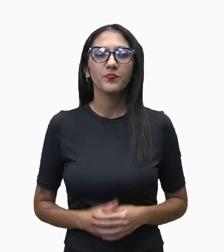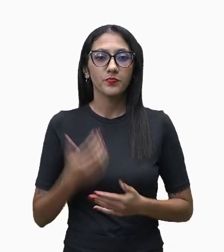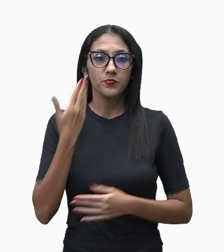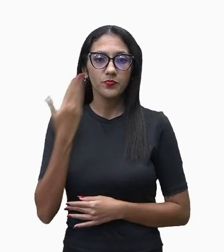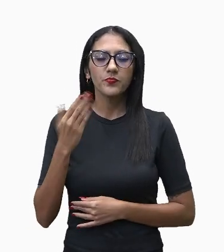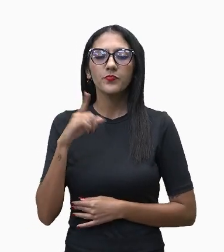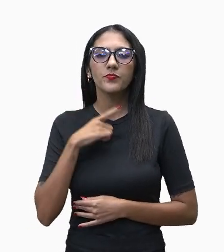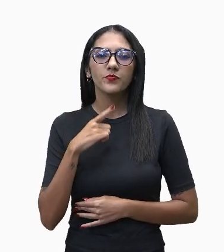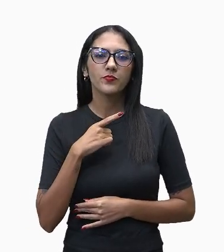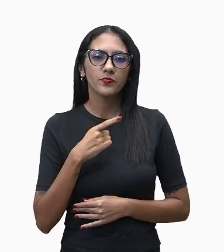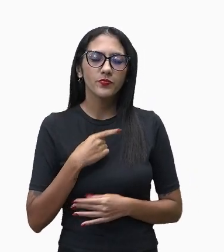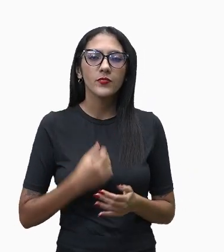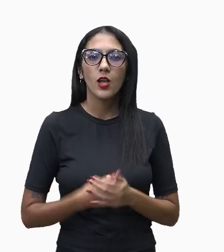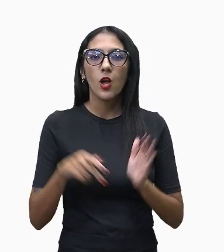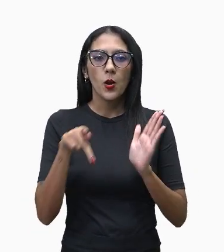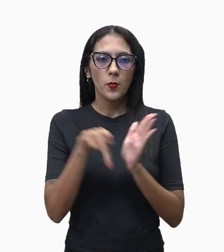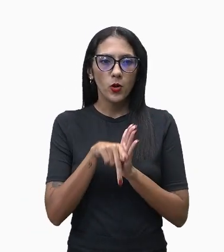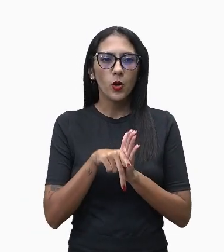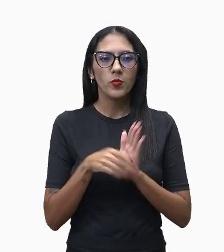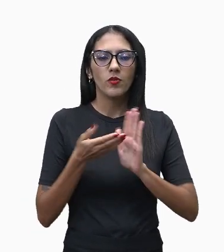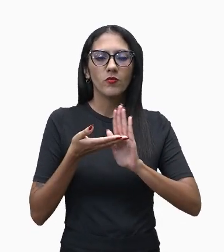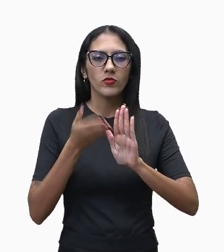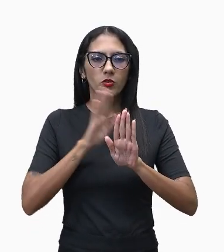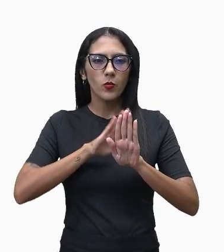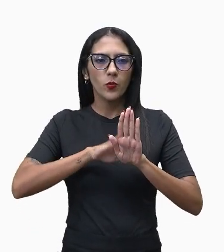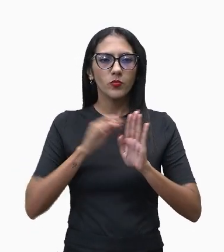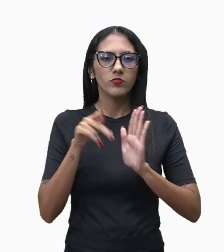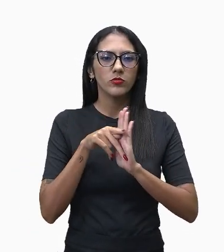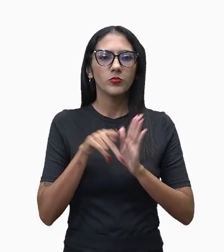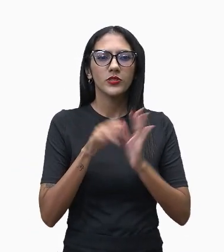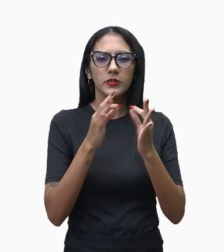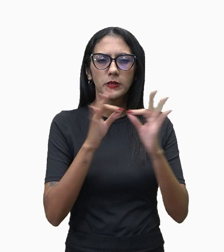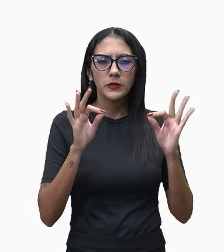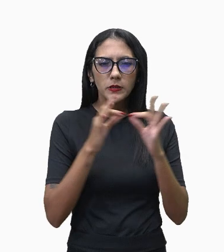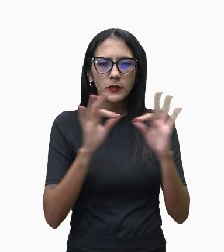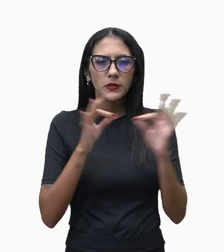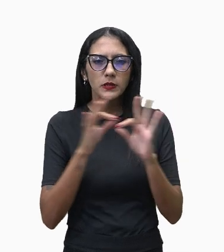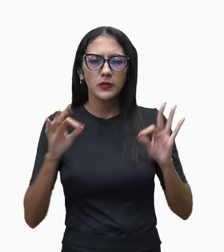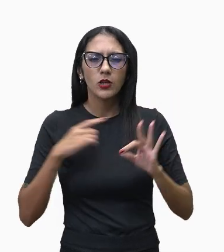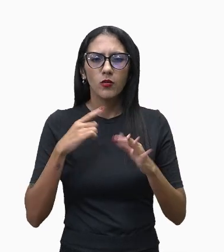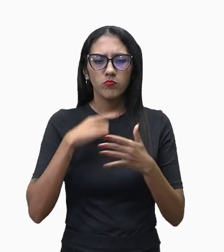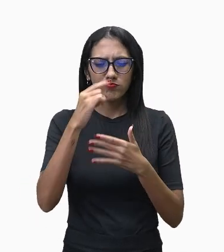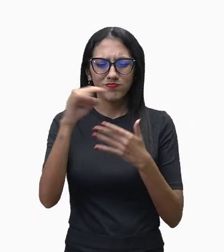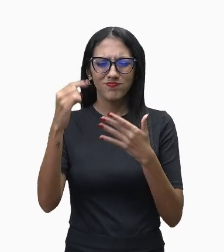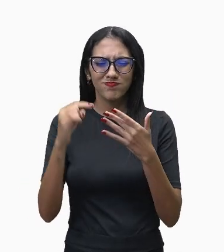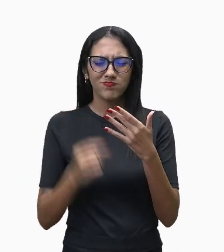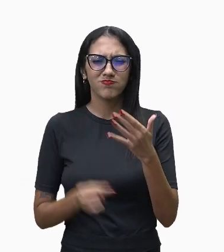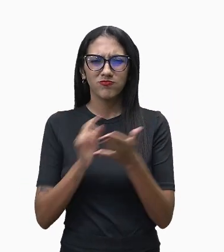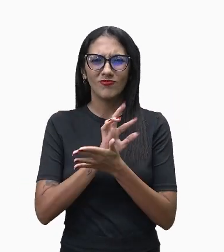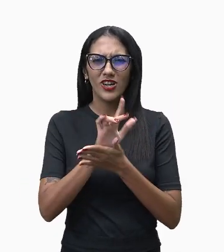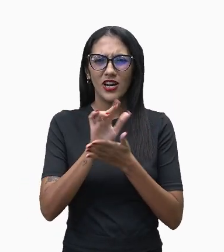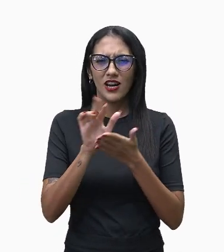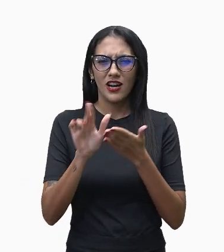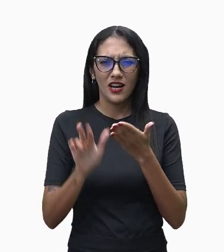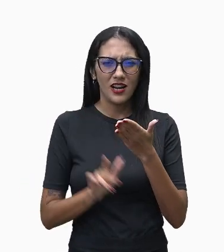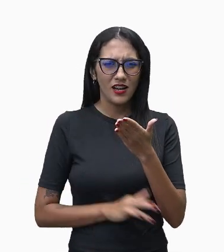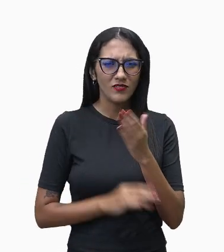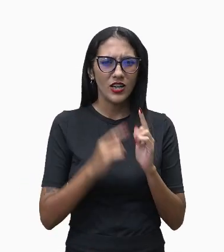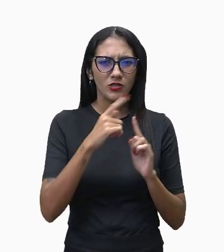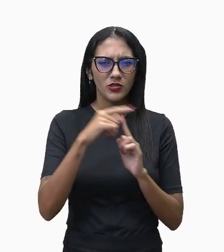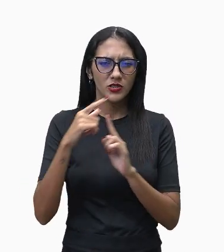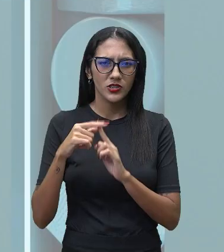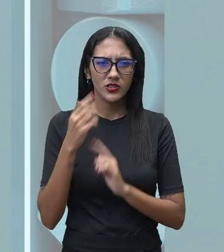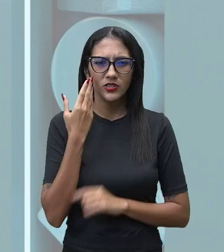das figuras de sintaxe: elipse, zeugma, anacoluto, anáfora, hipérbato, síncese, polissíndeto